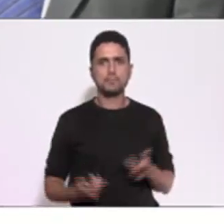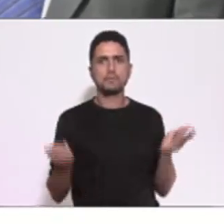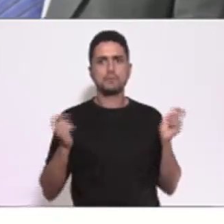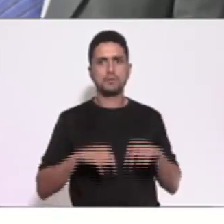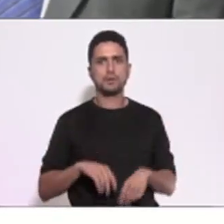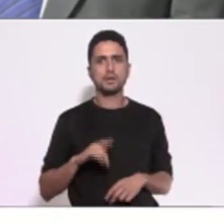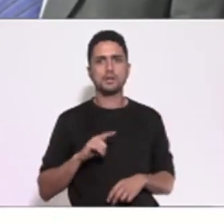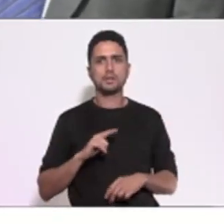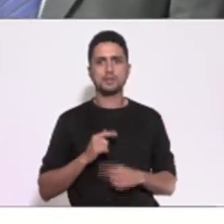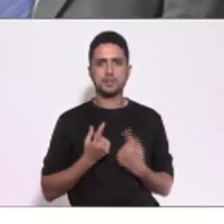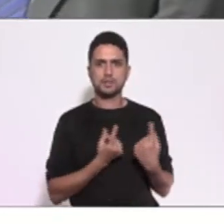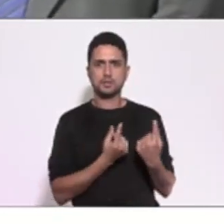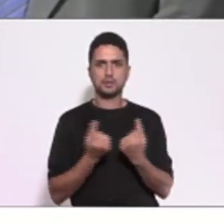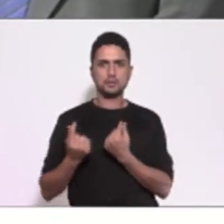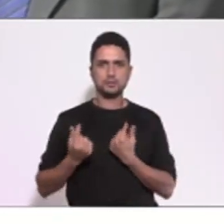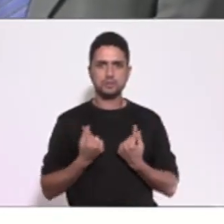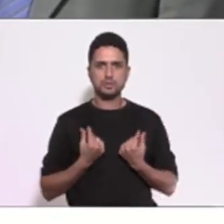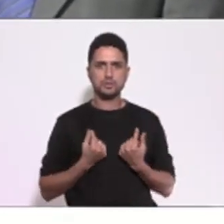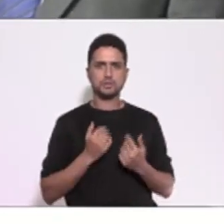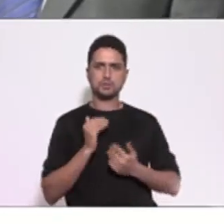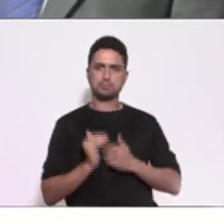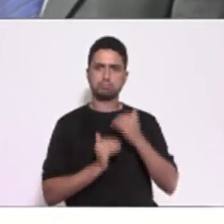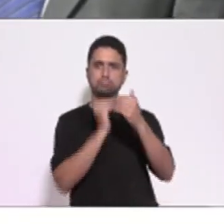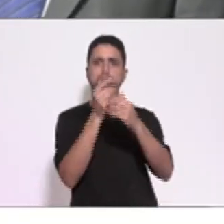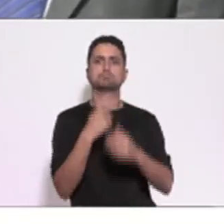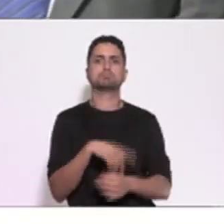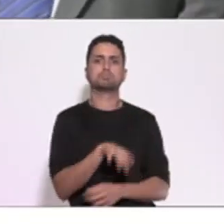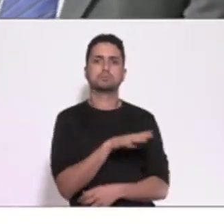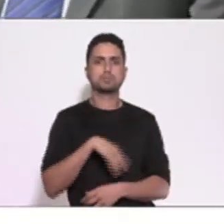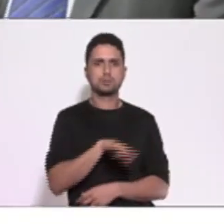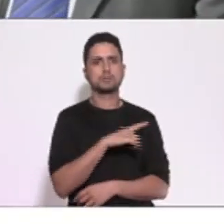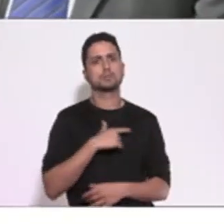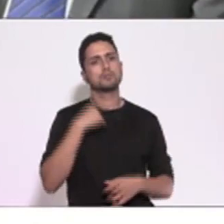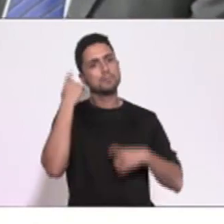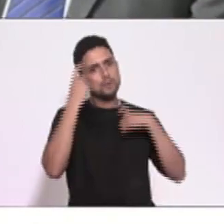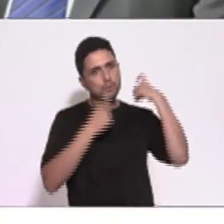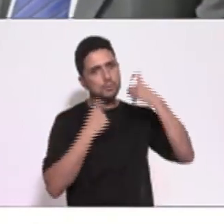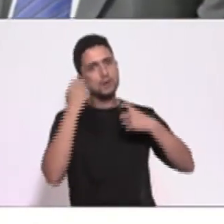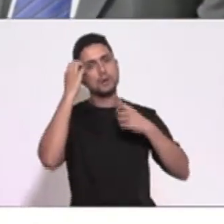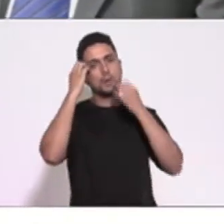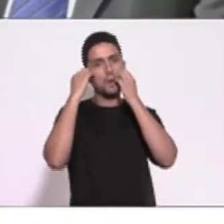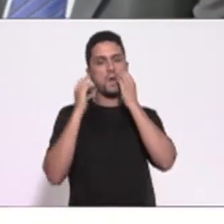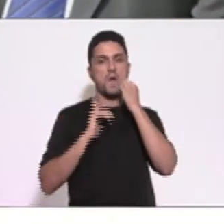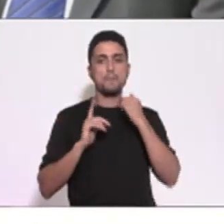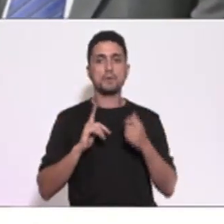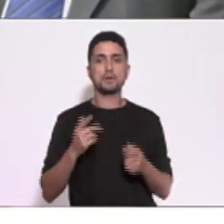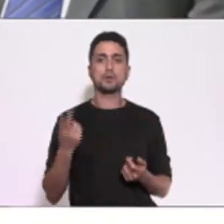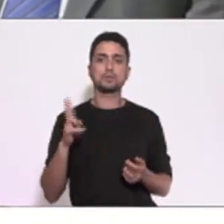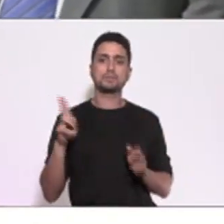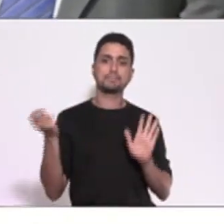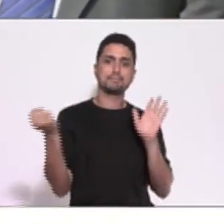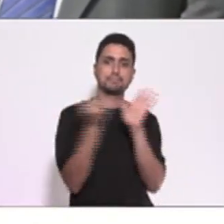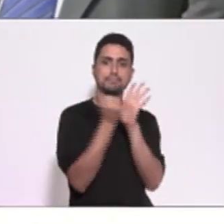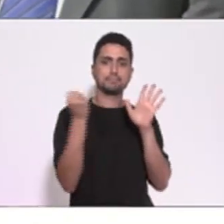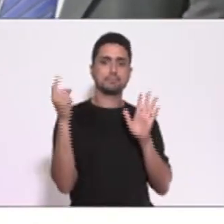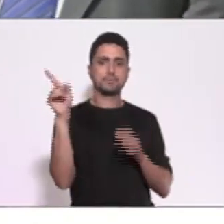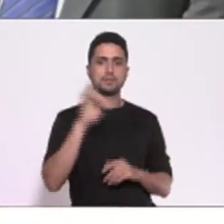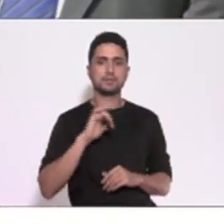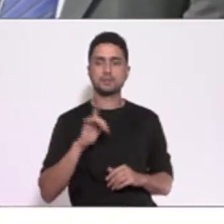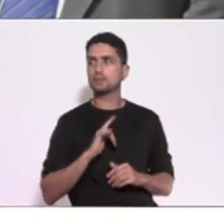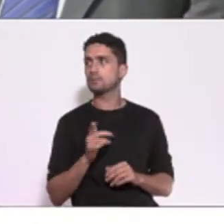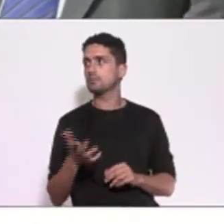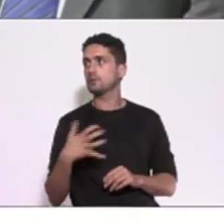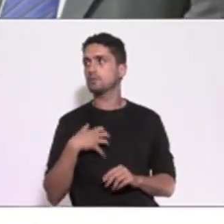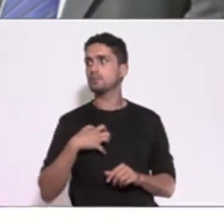uma prosperidade maior para a região. Me preocupa um pouco a gente utilizar o tombamento como forma de